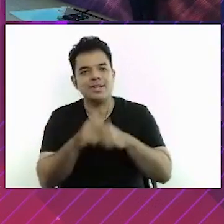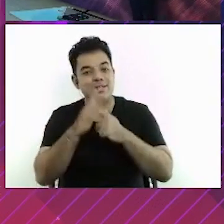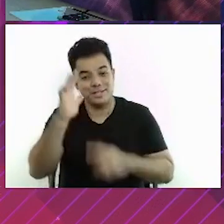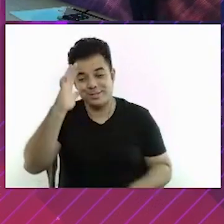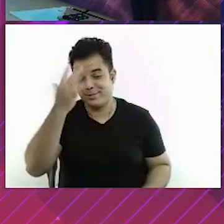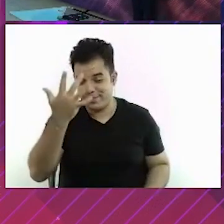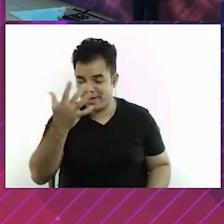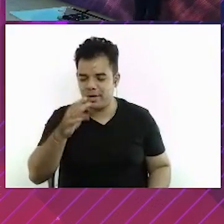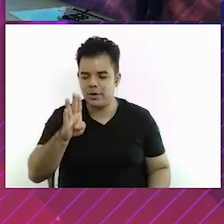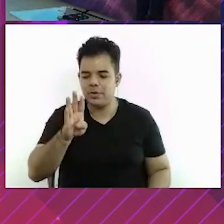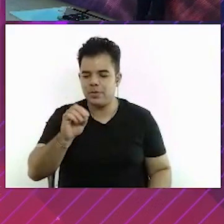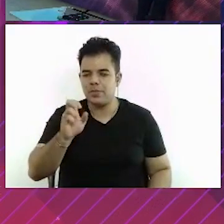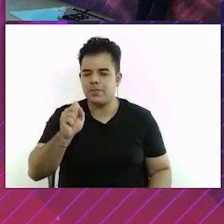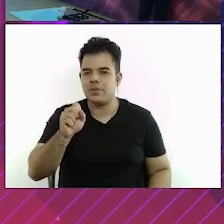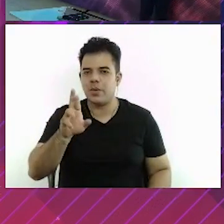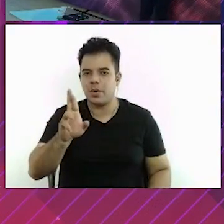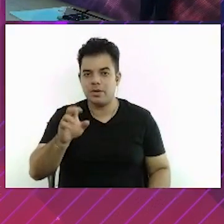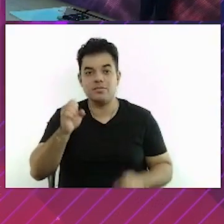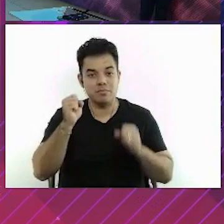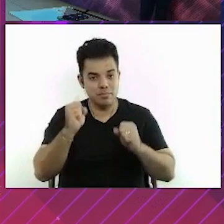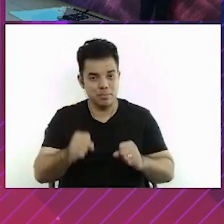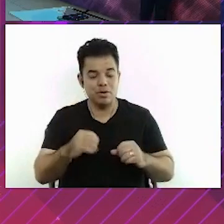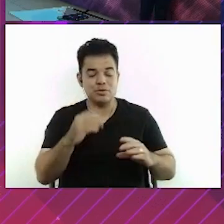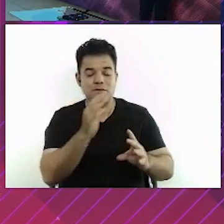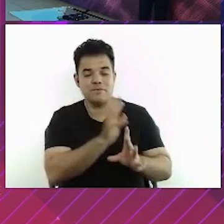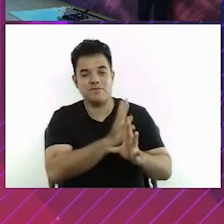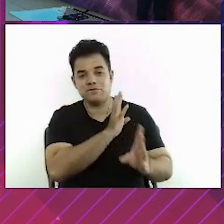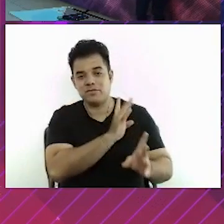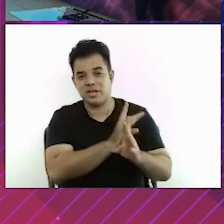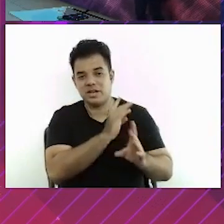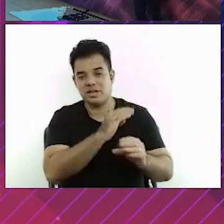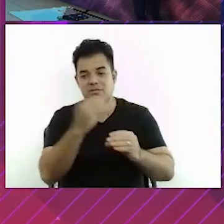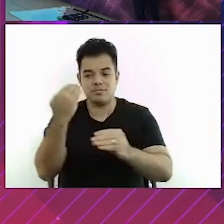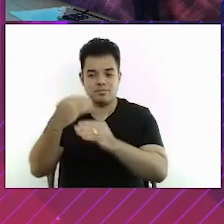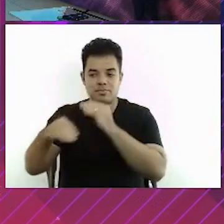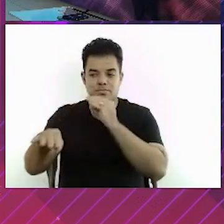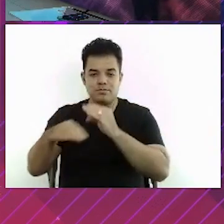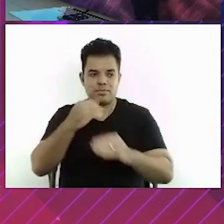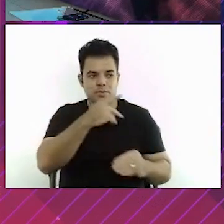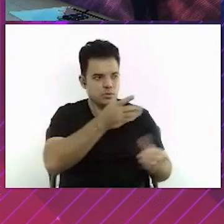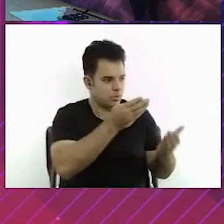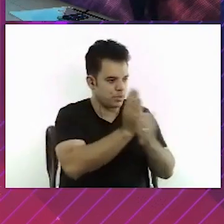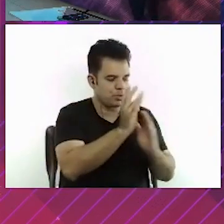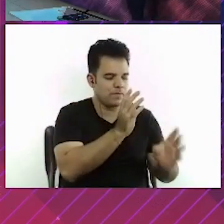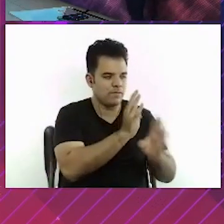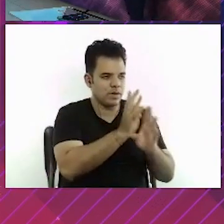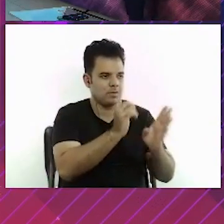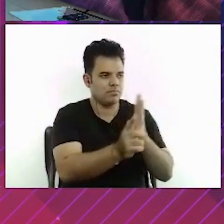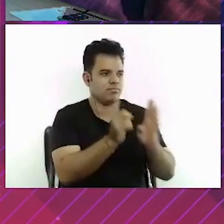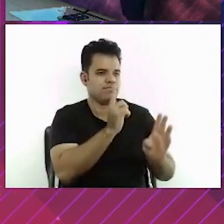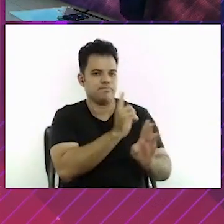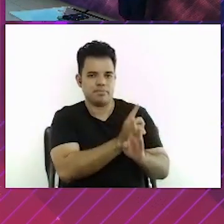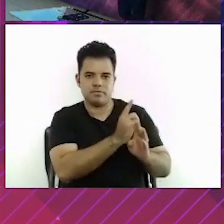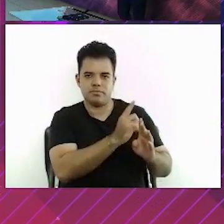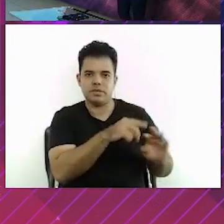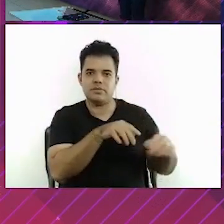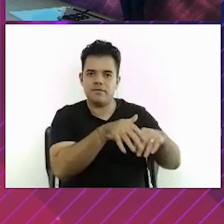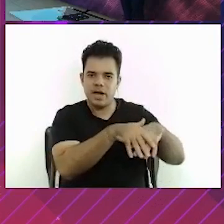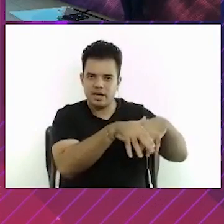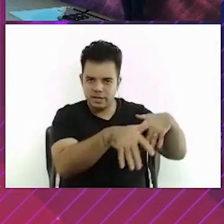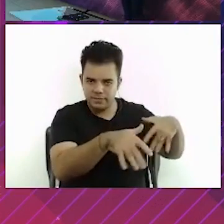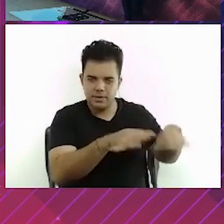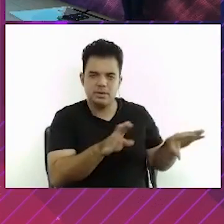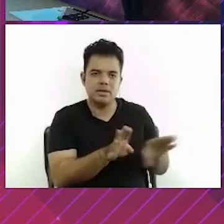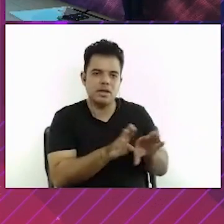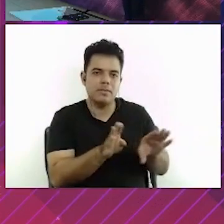pegar a mensagem e enviá-la para o final da fila, porque existe uma expectativa de que aquela mensagem possa ser processada com sucesso no